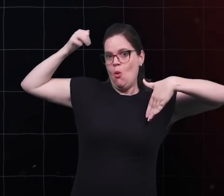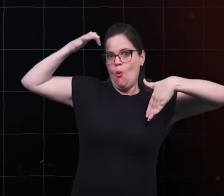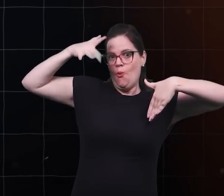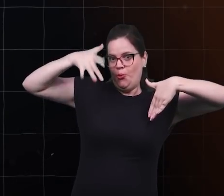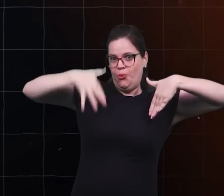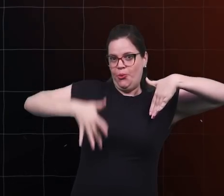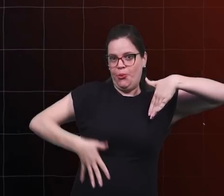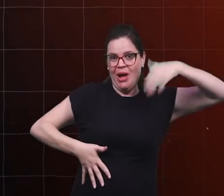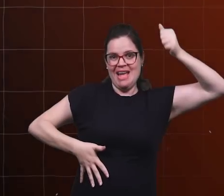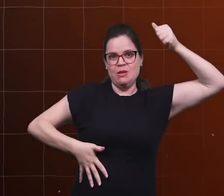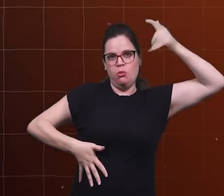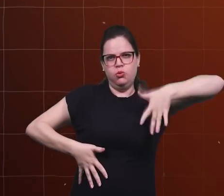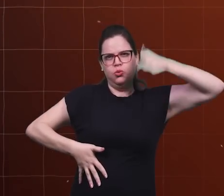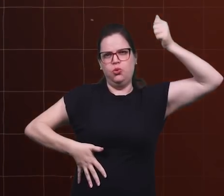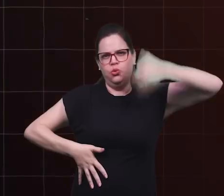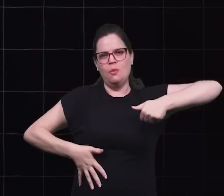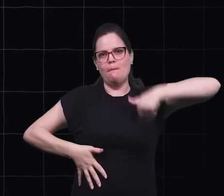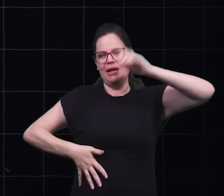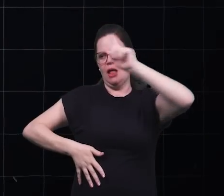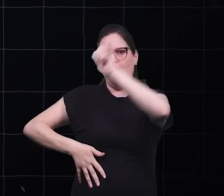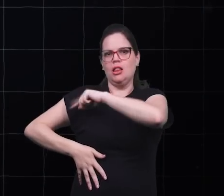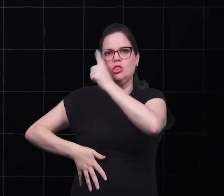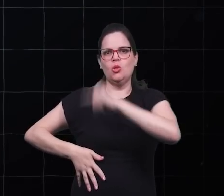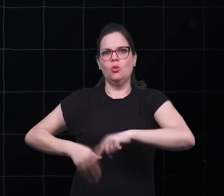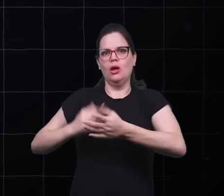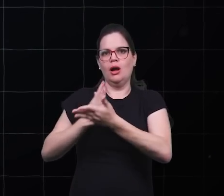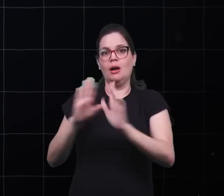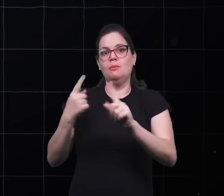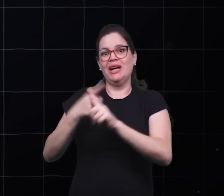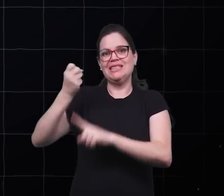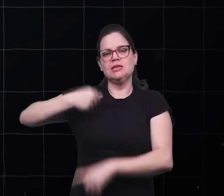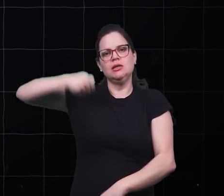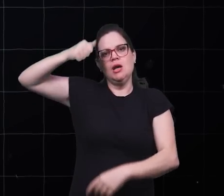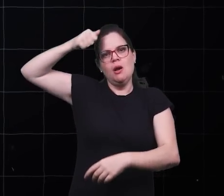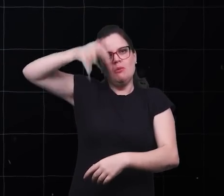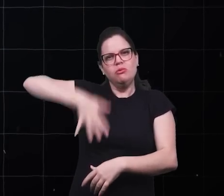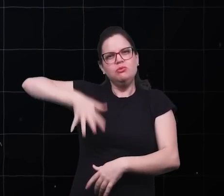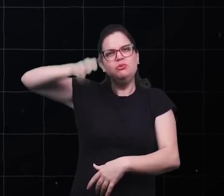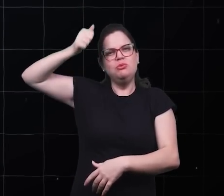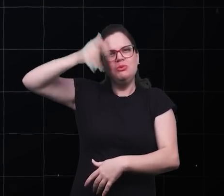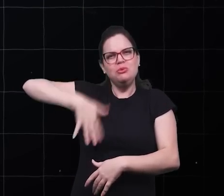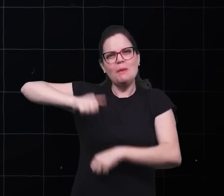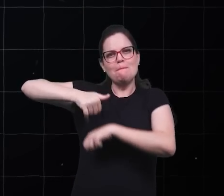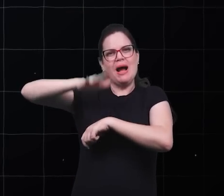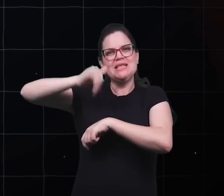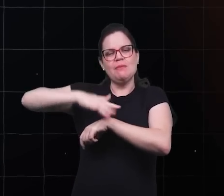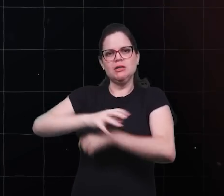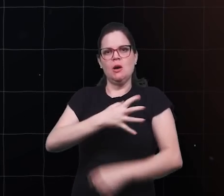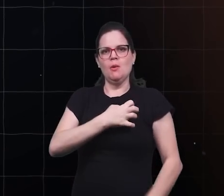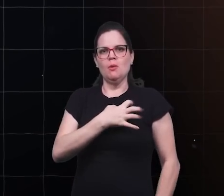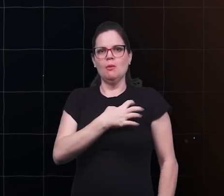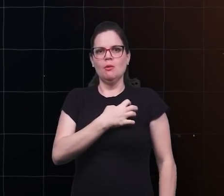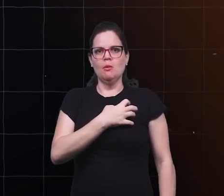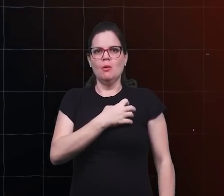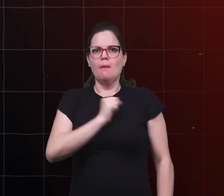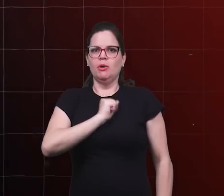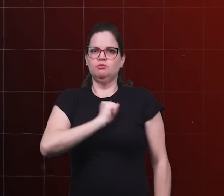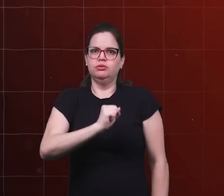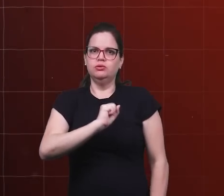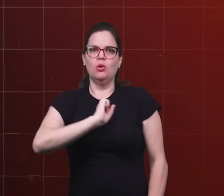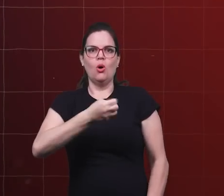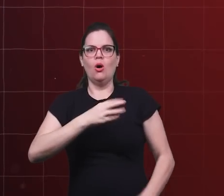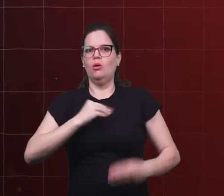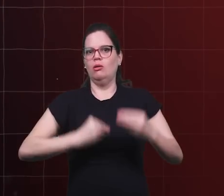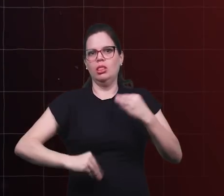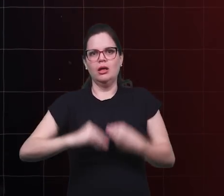tantos hormônios são liberados para alerta, isso pode chegar até mesmo a dar uma fadiga e até mesmo chegar à